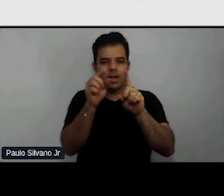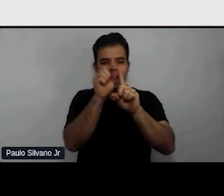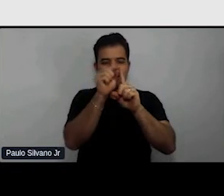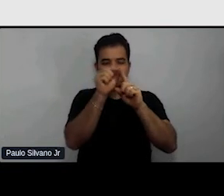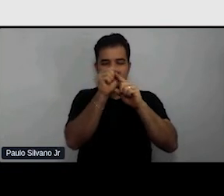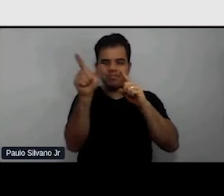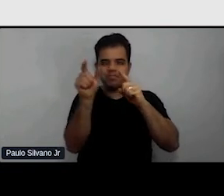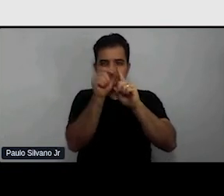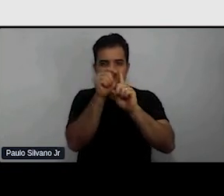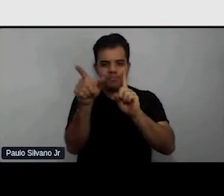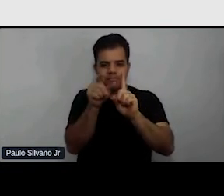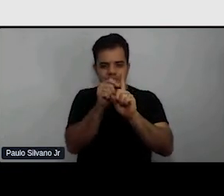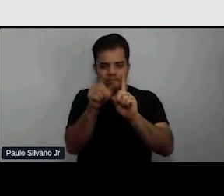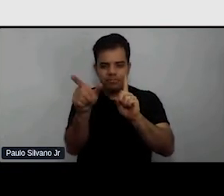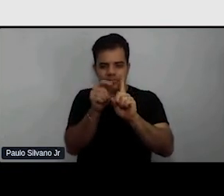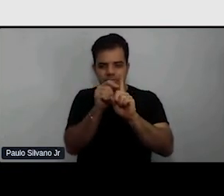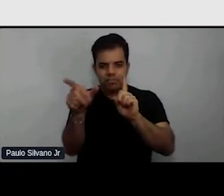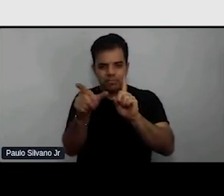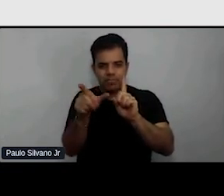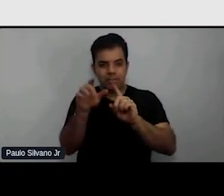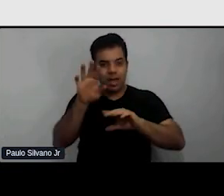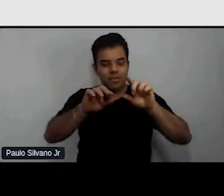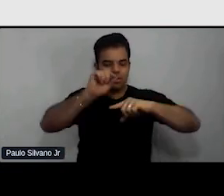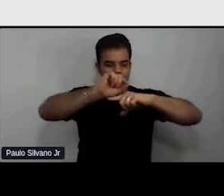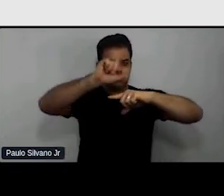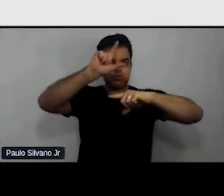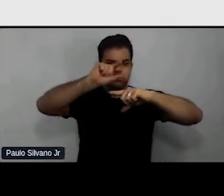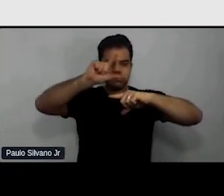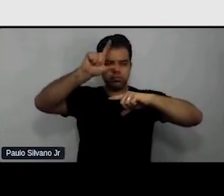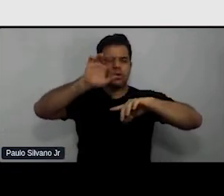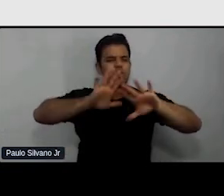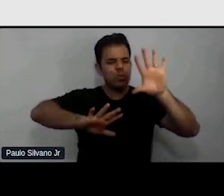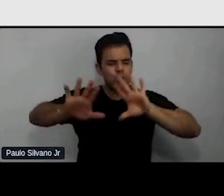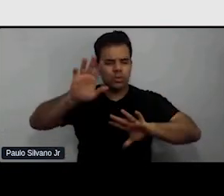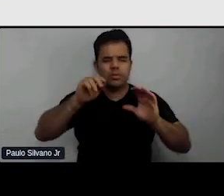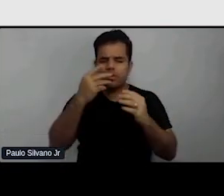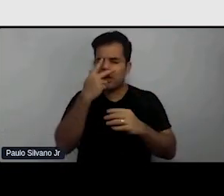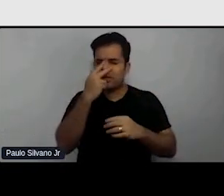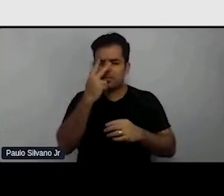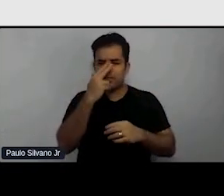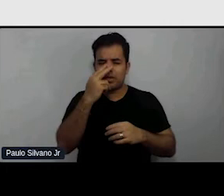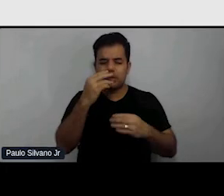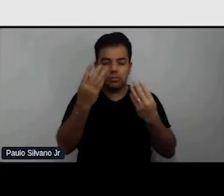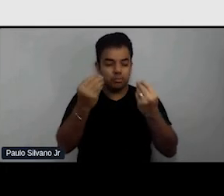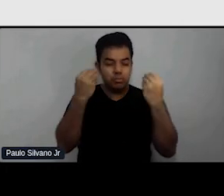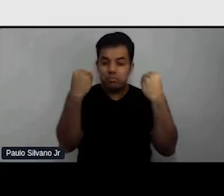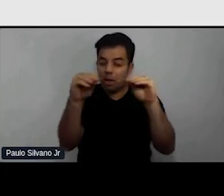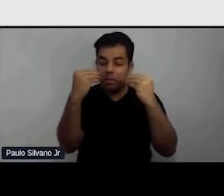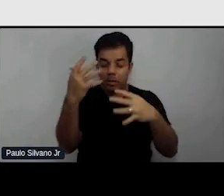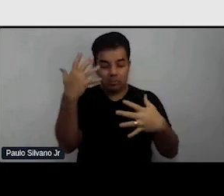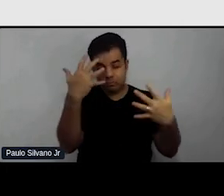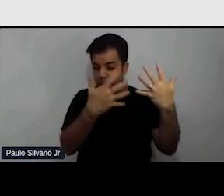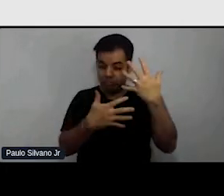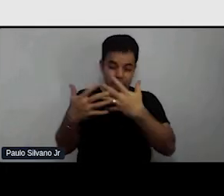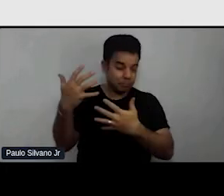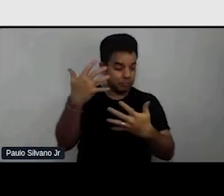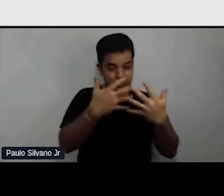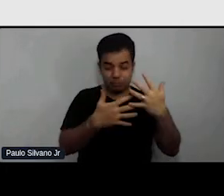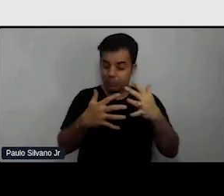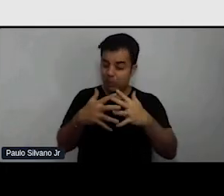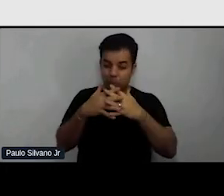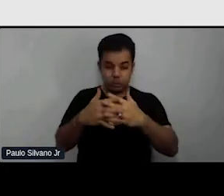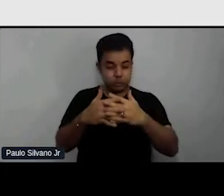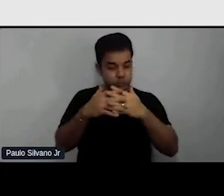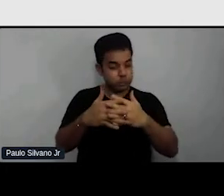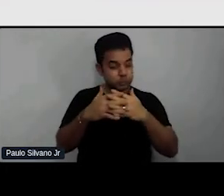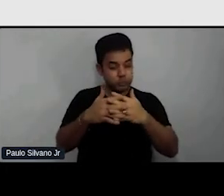que com cautela, porque muitas vezes fica muito poluído o gráfico, o dashboard, mas é uma forma legal também. Aqui na simulação